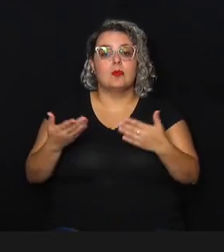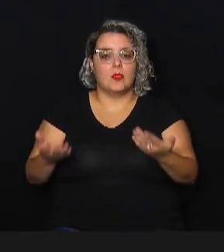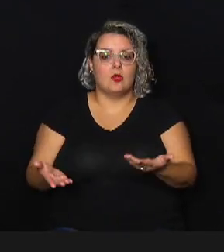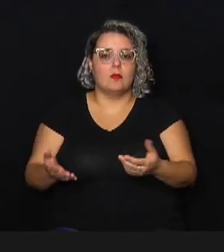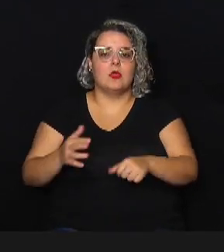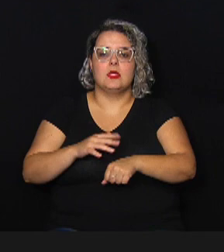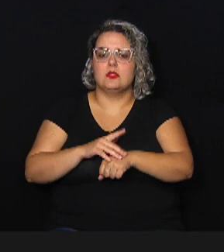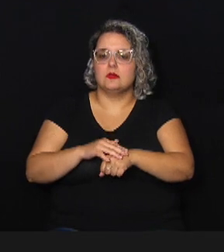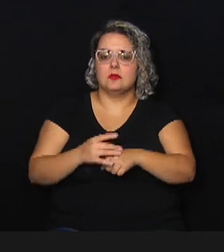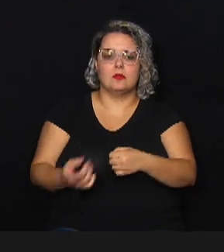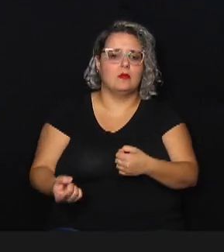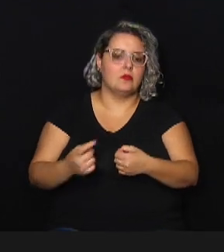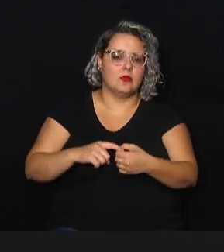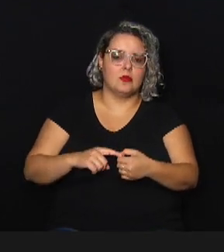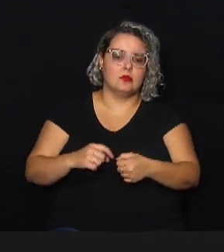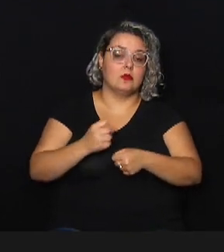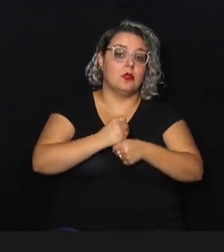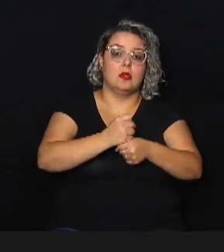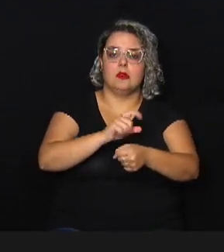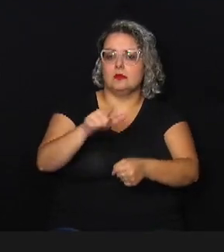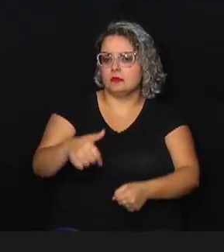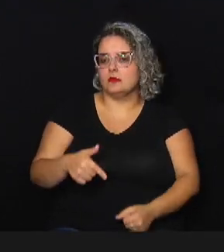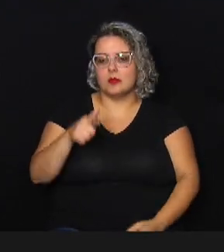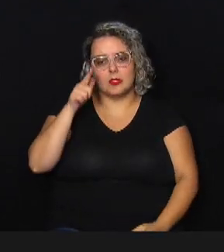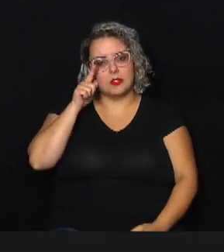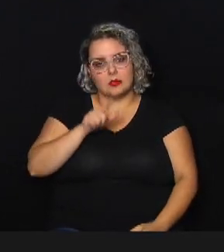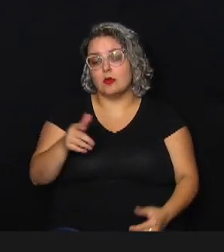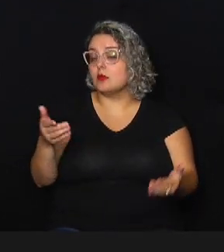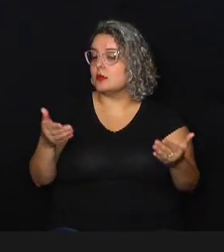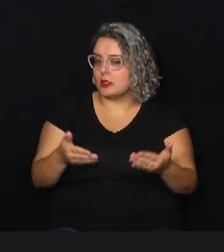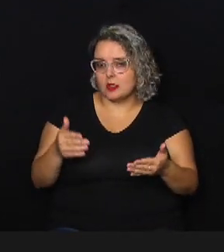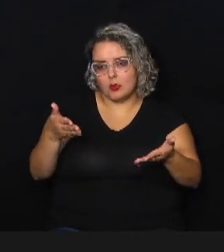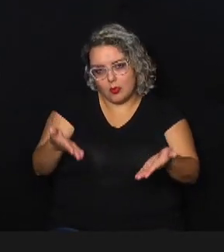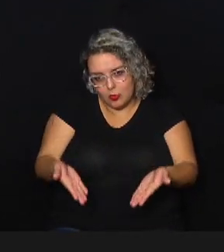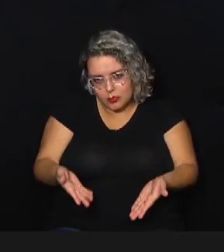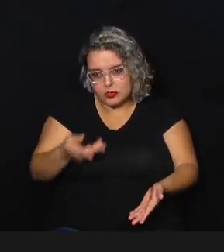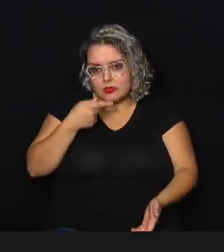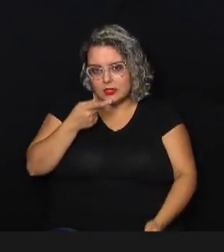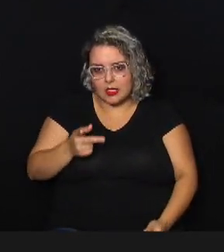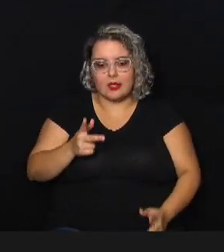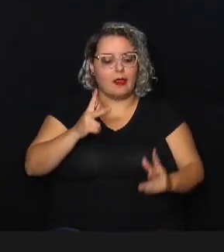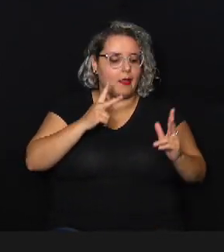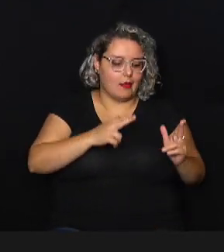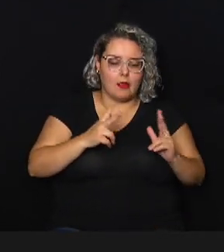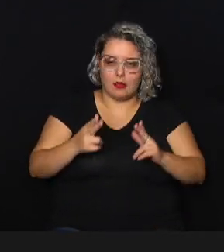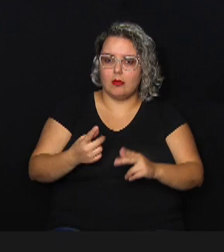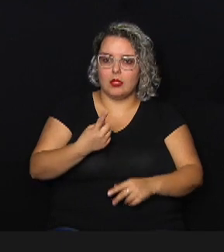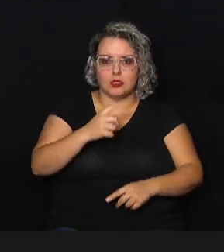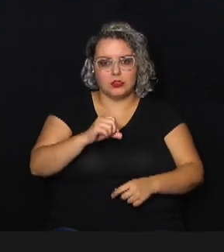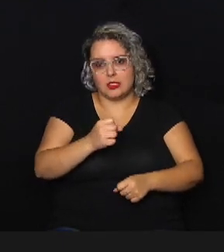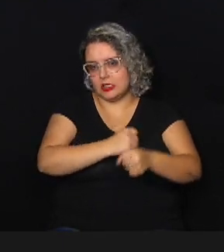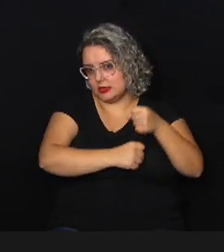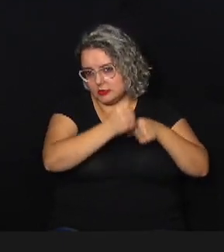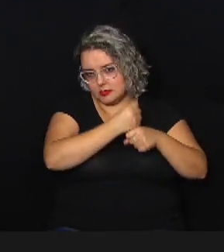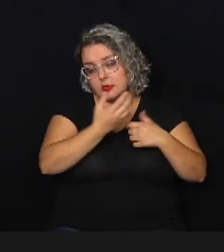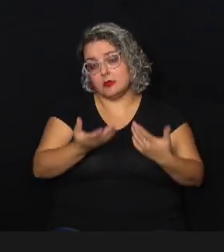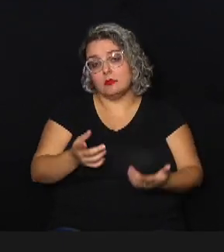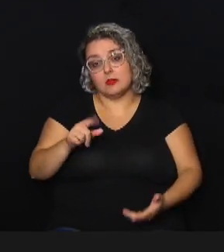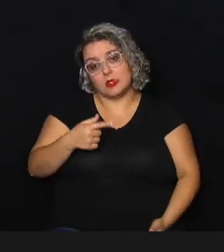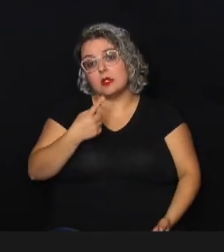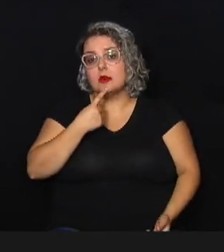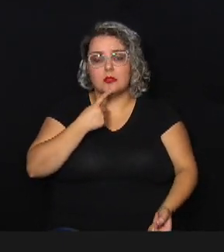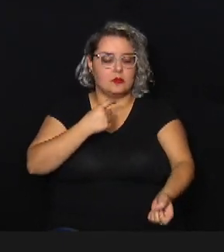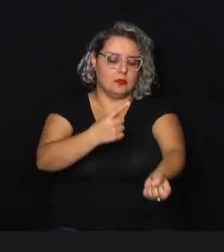voltou lá muito tempo depois, a gente não consegue hoje falar que é a mesma doença de 10 anos atrás, mas que é uma leucemia e vamos